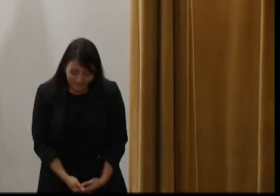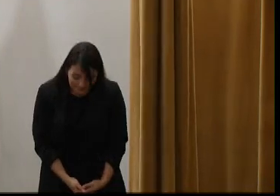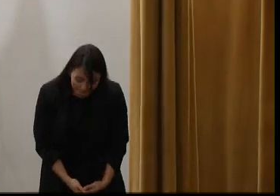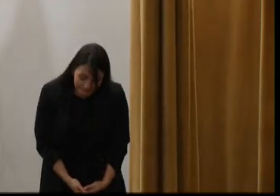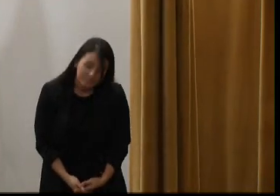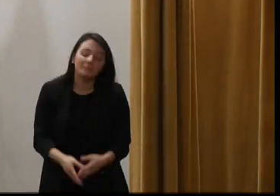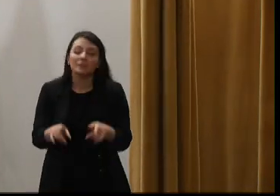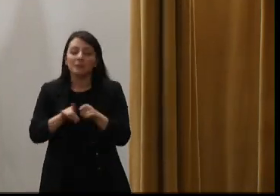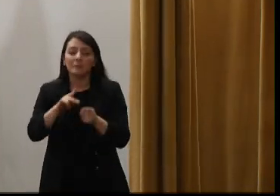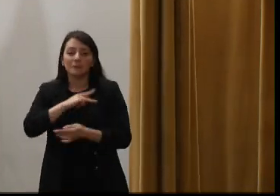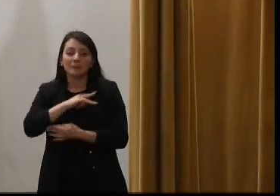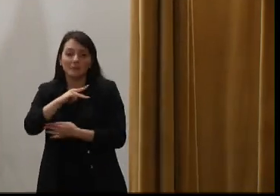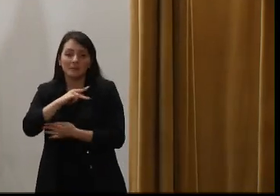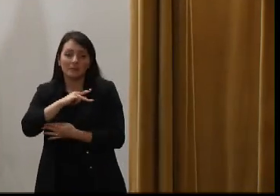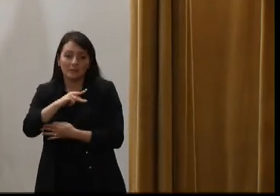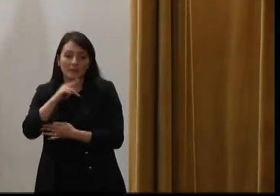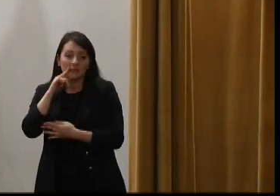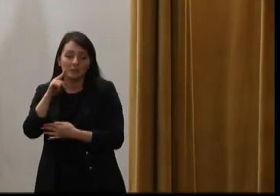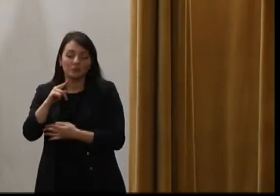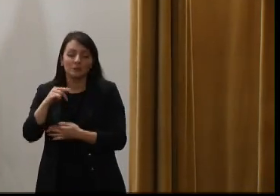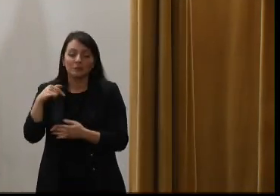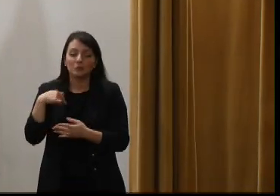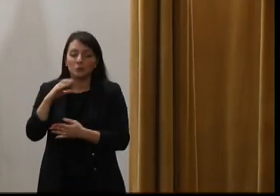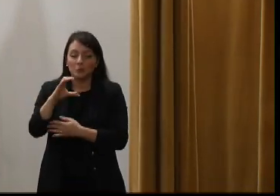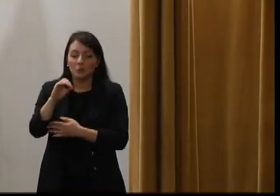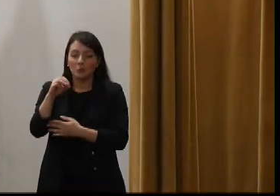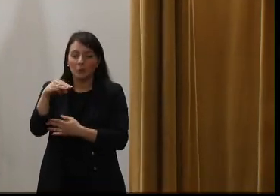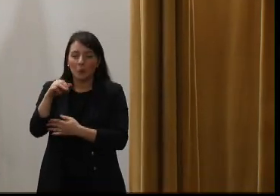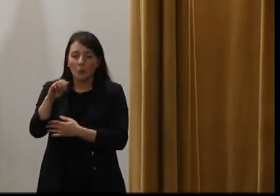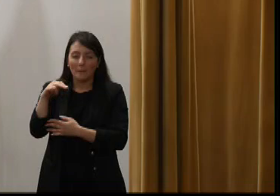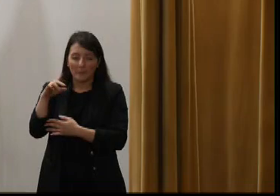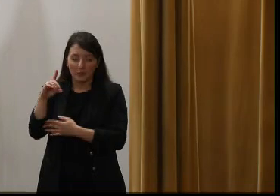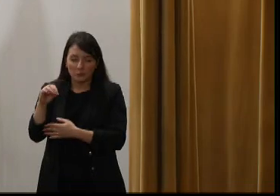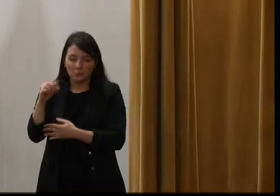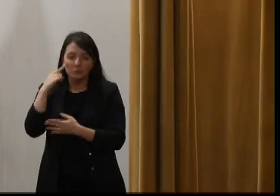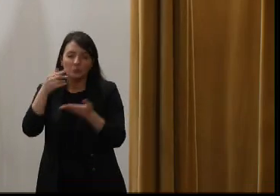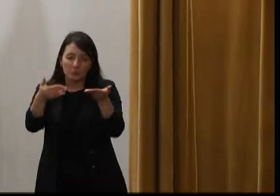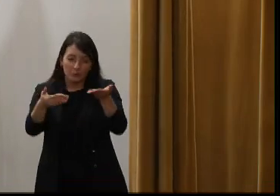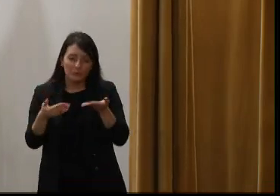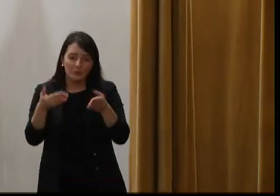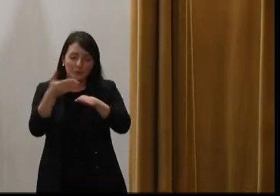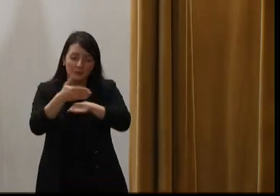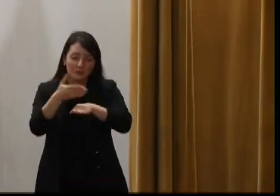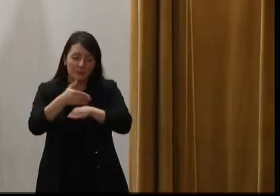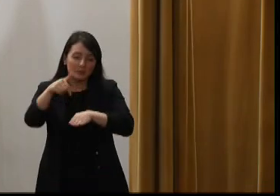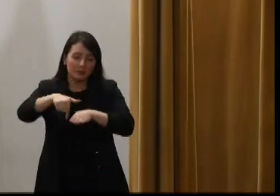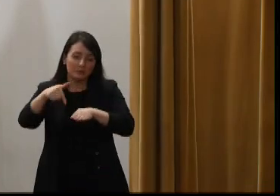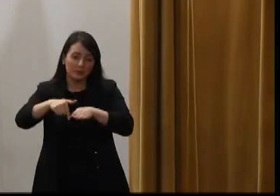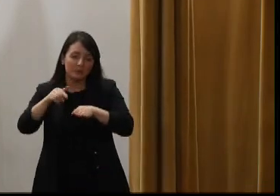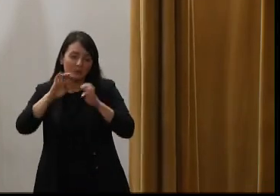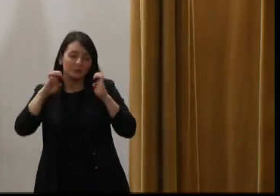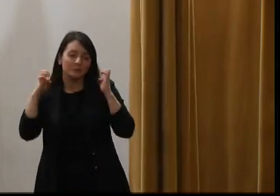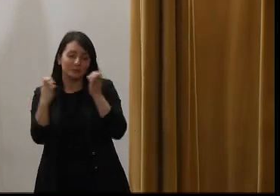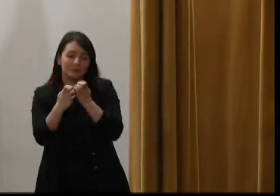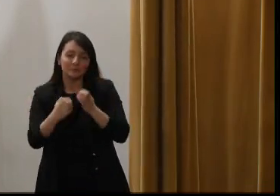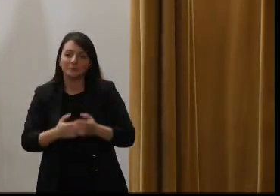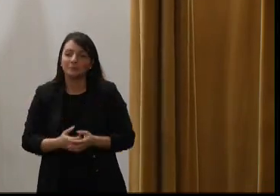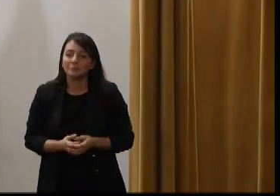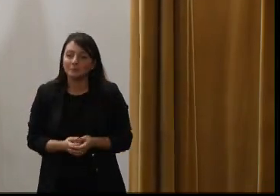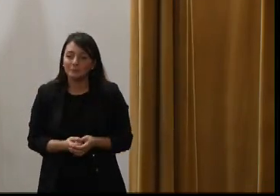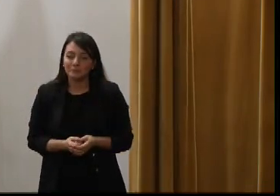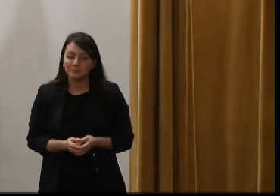A presidente do Coman, doutora Ângela Molim, dará as boas-vindas aos participantes do evento.